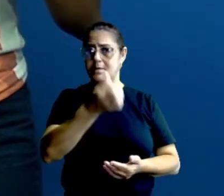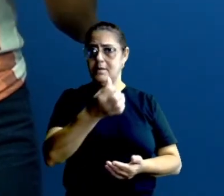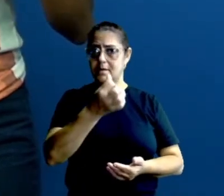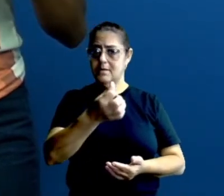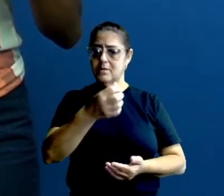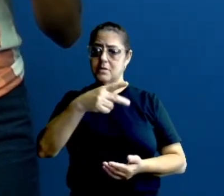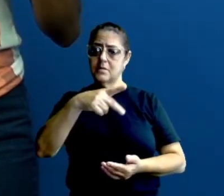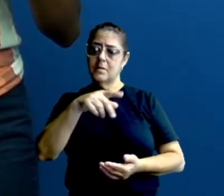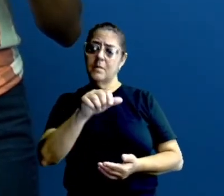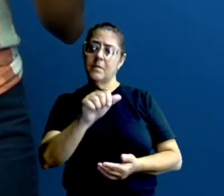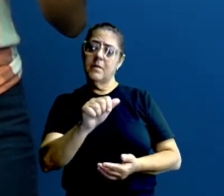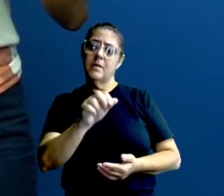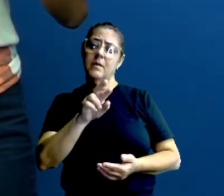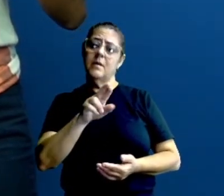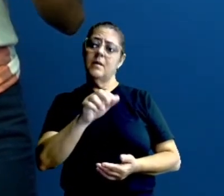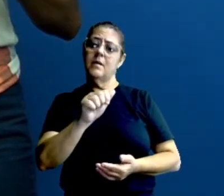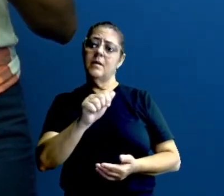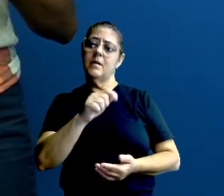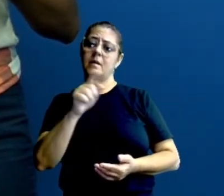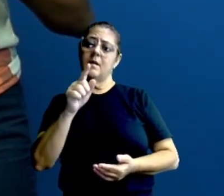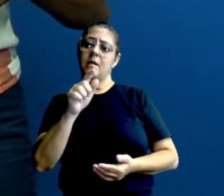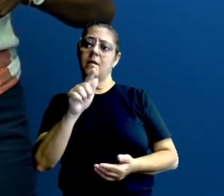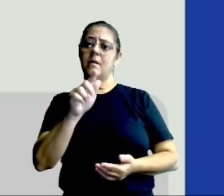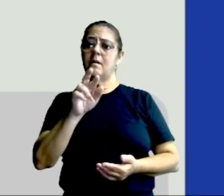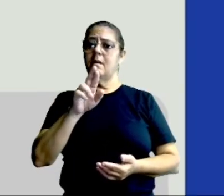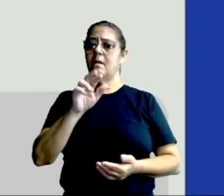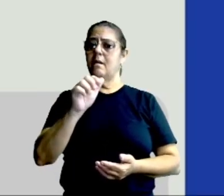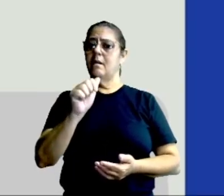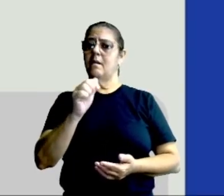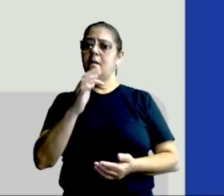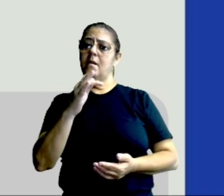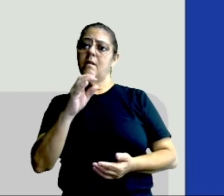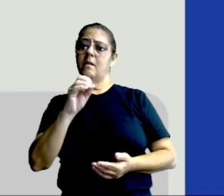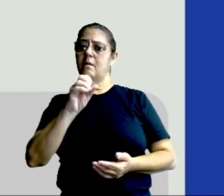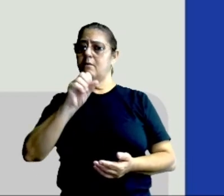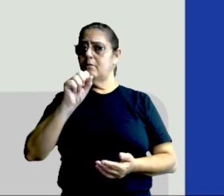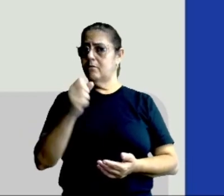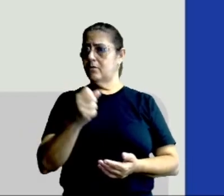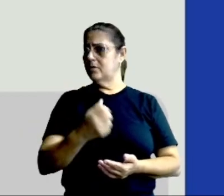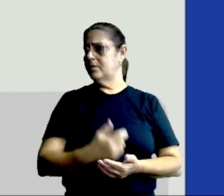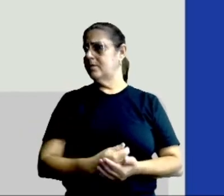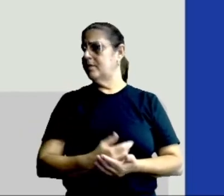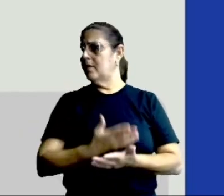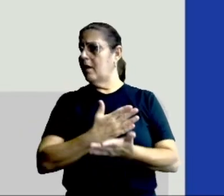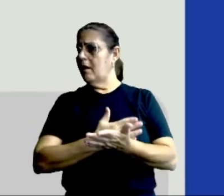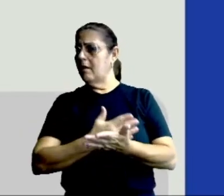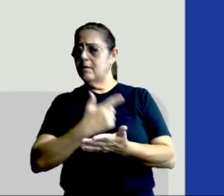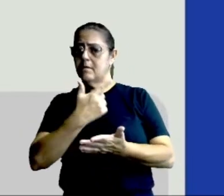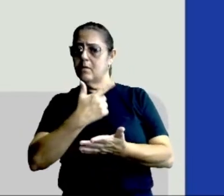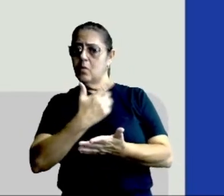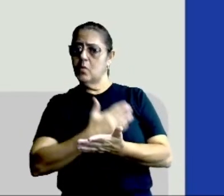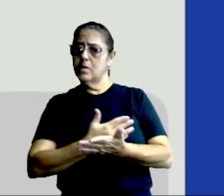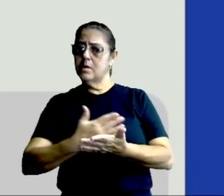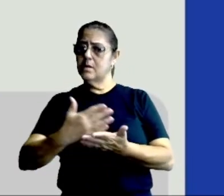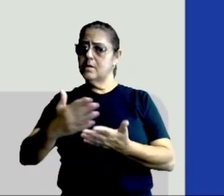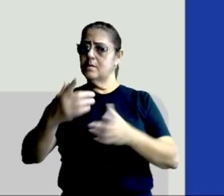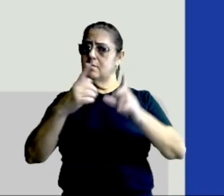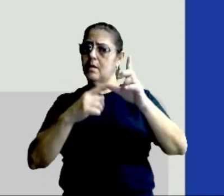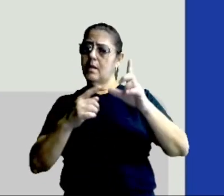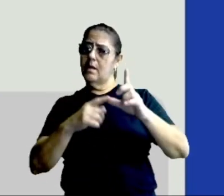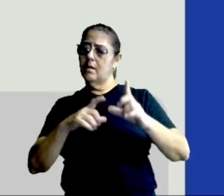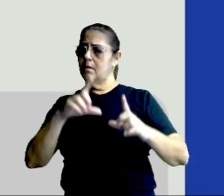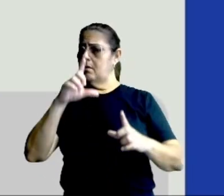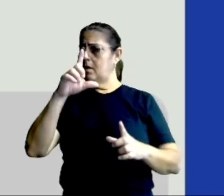parágrafos tão teu texto foi composto por seis parágrafos correto e iniciados sempre com letra maiúscula